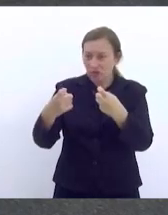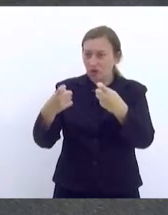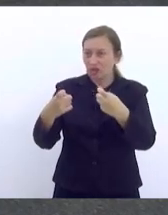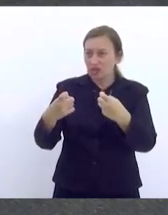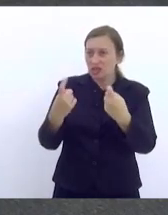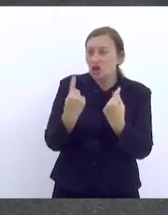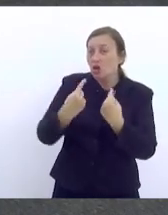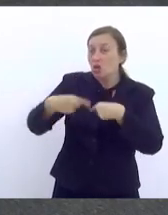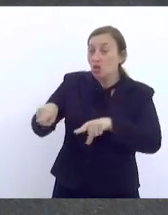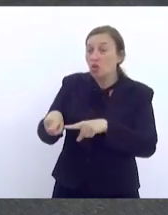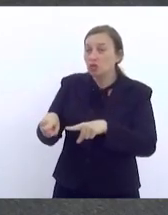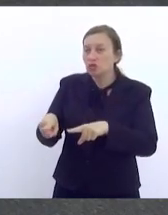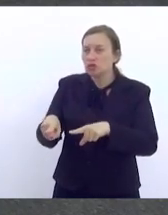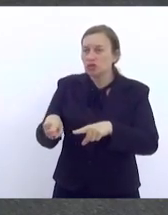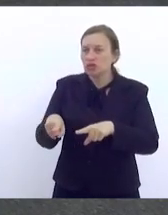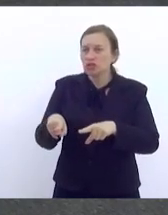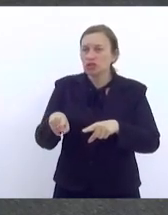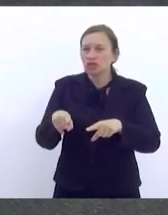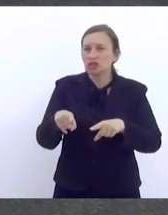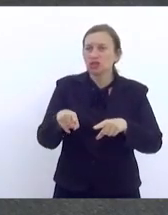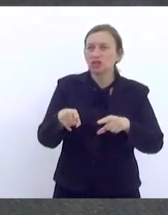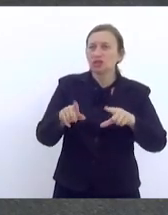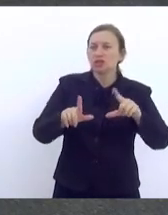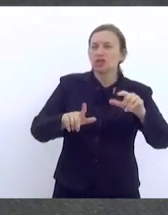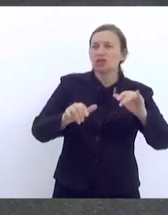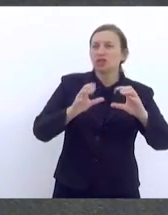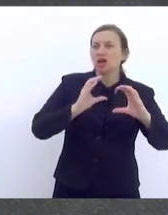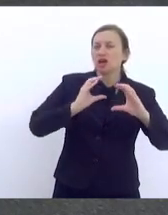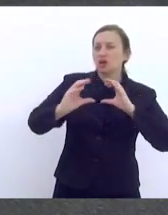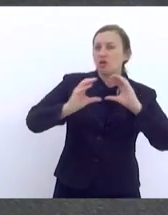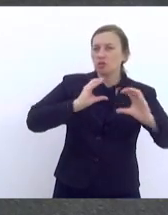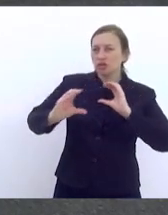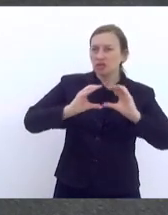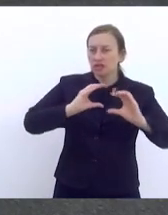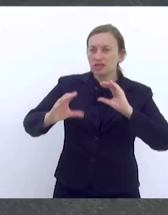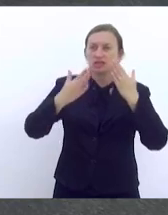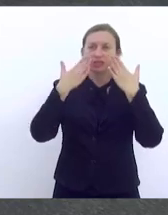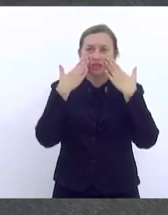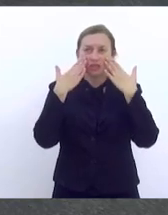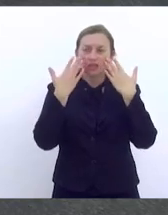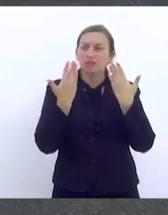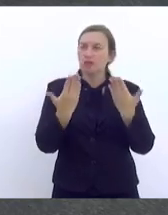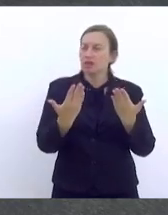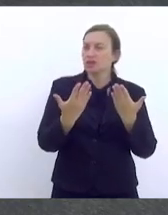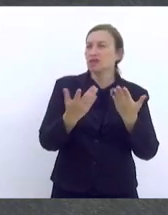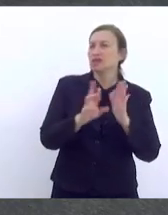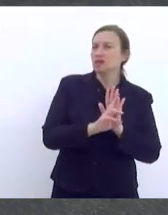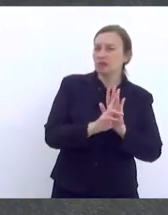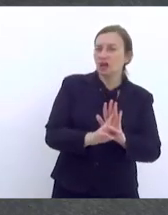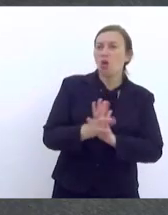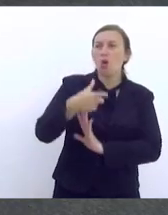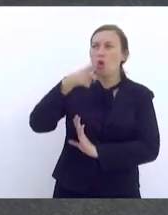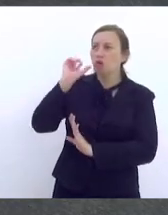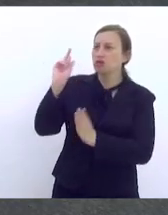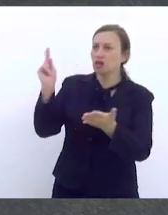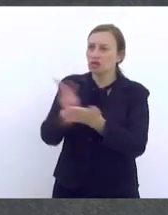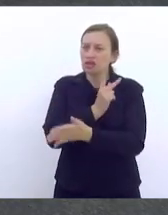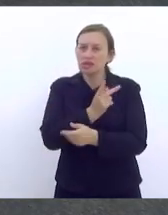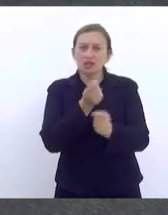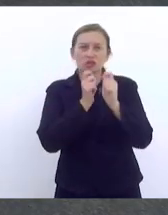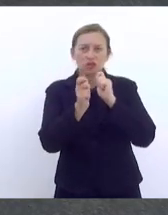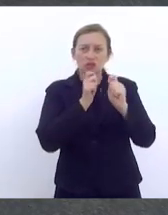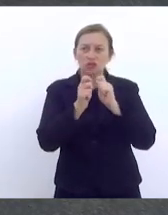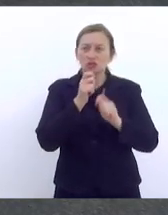contra os veículos de comunicação e os seus representantes o que aconteceu ontem foi